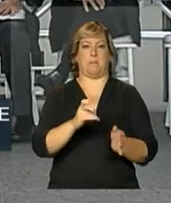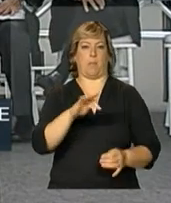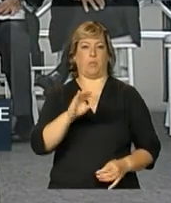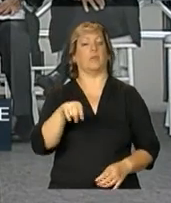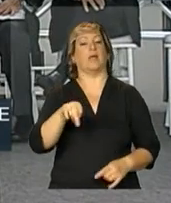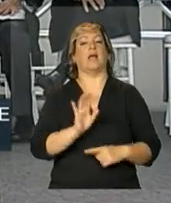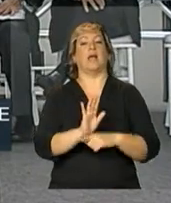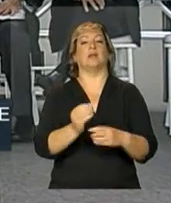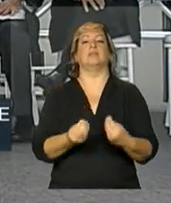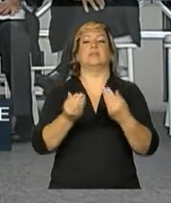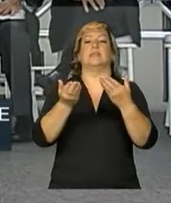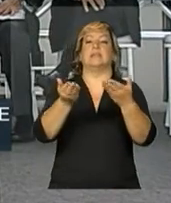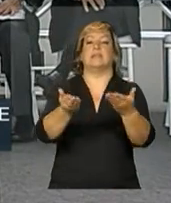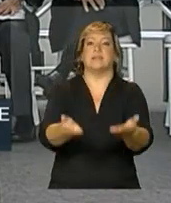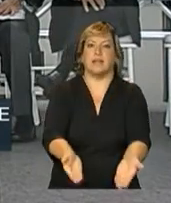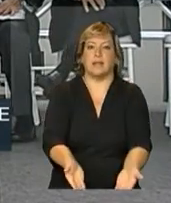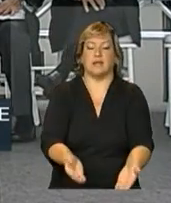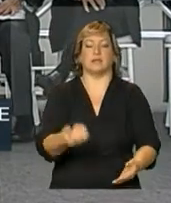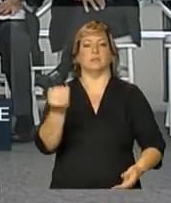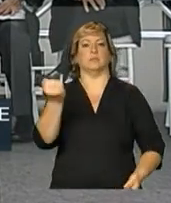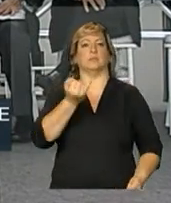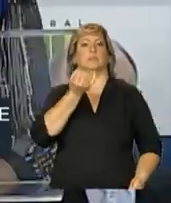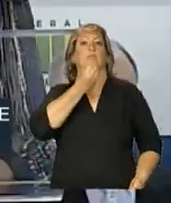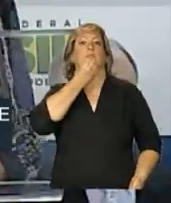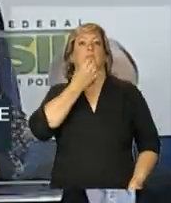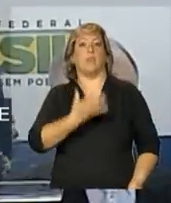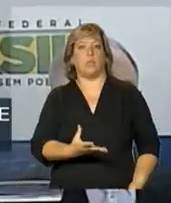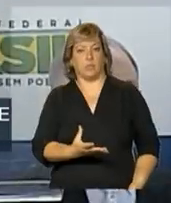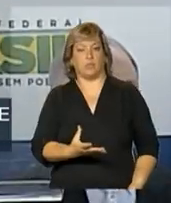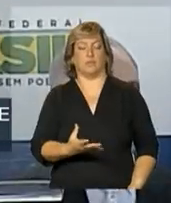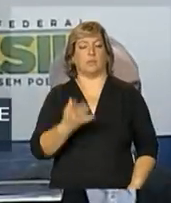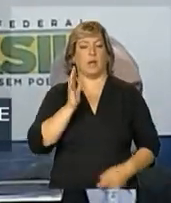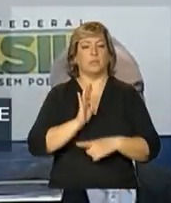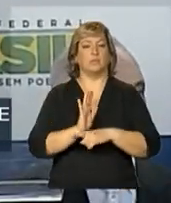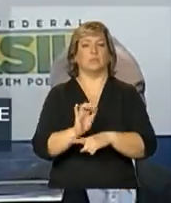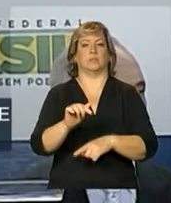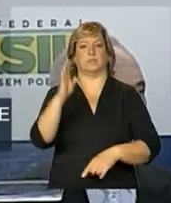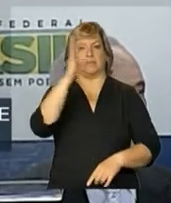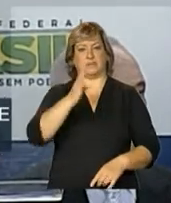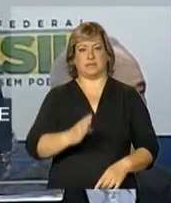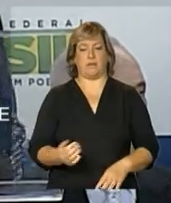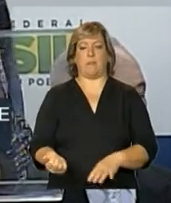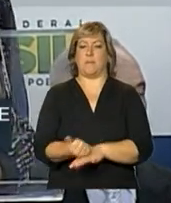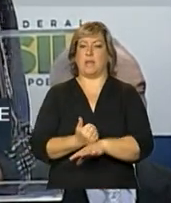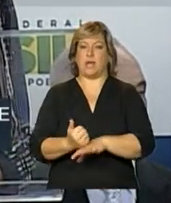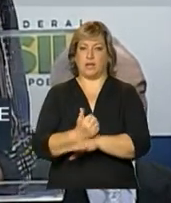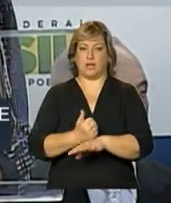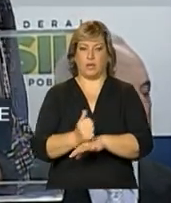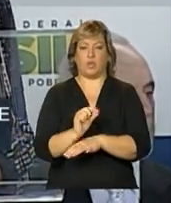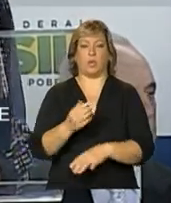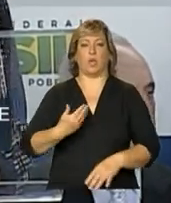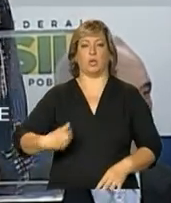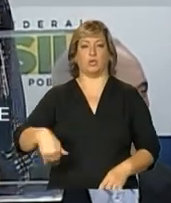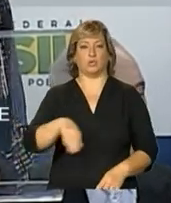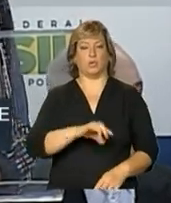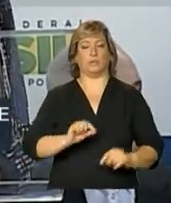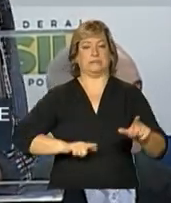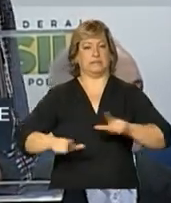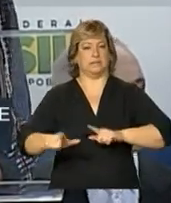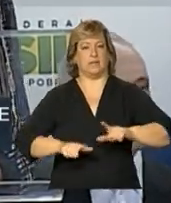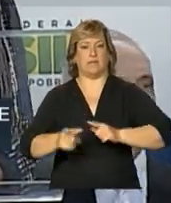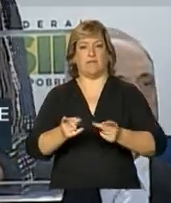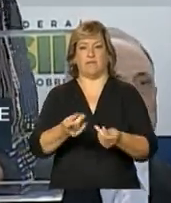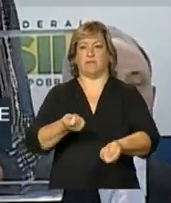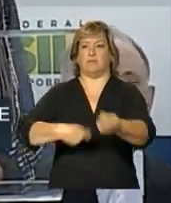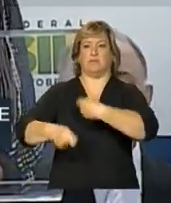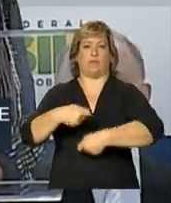contribuição decisiva para o Brasil Oi e para a melhoria da nossa logística